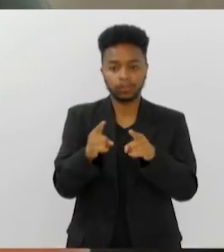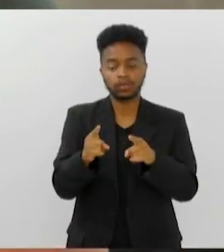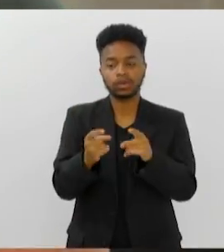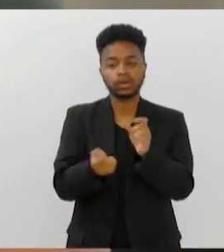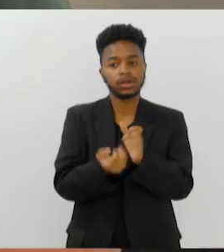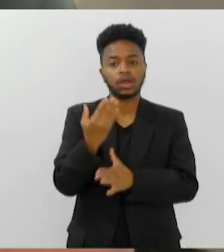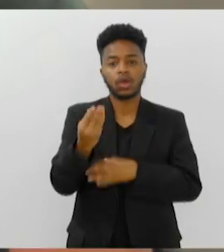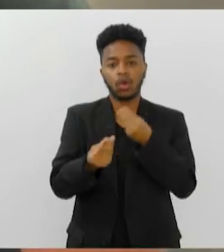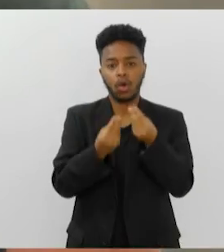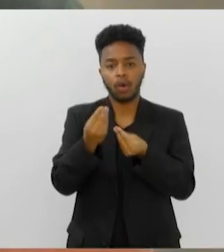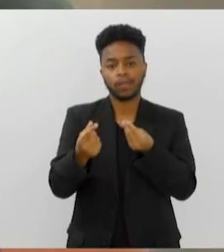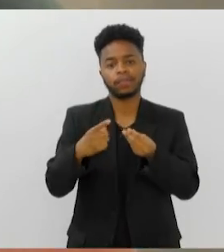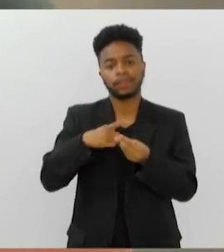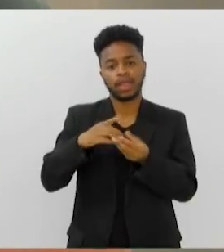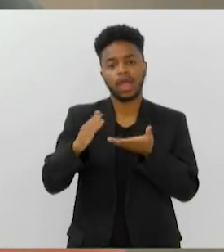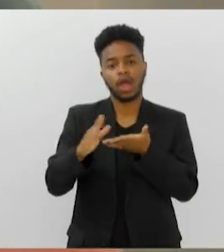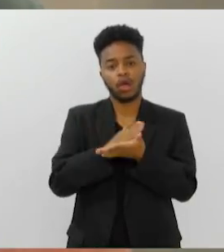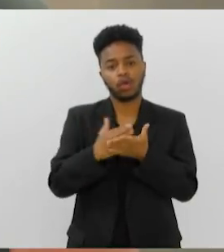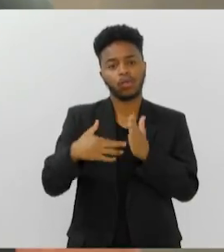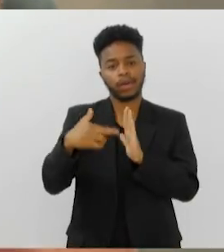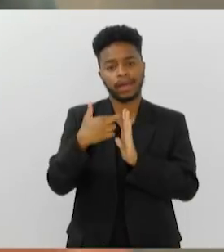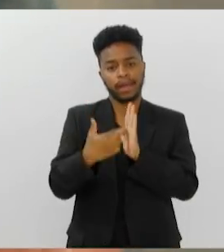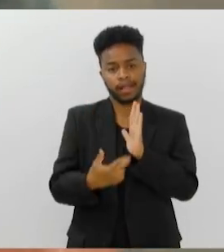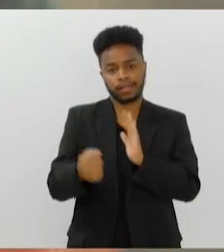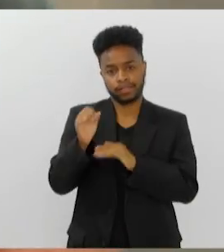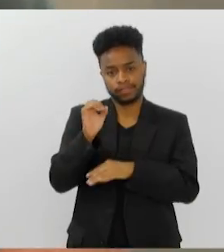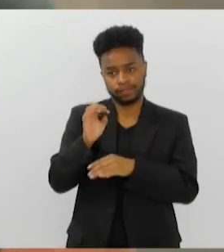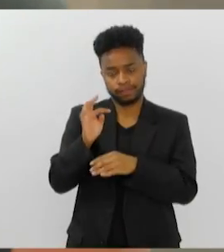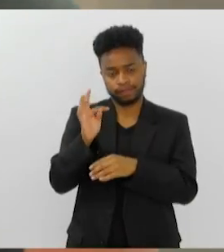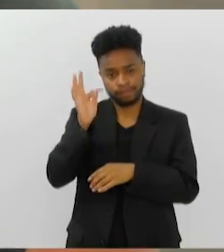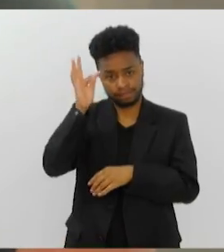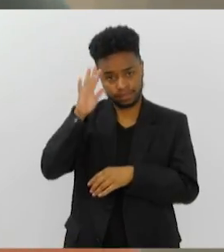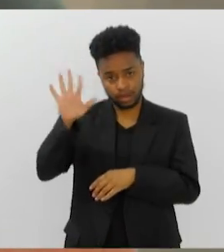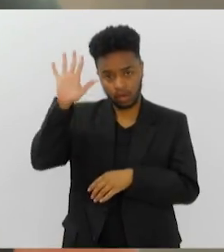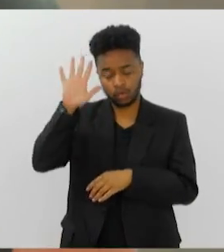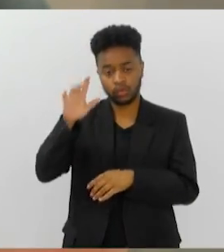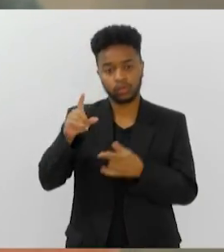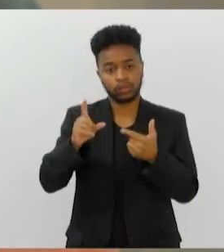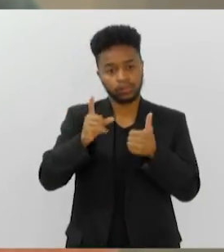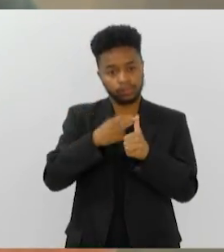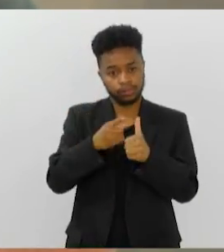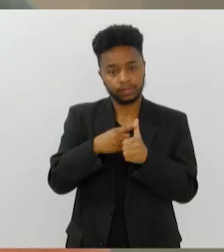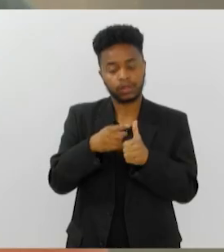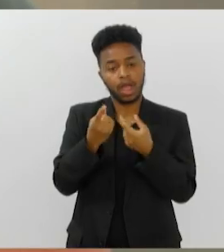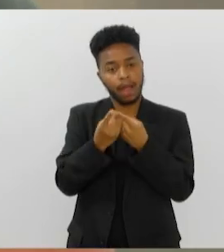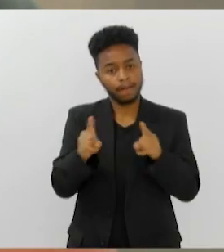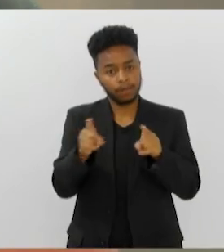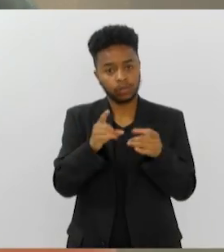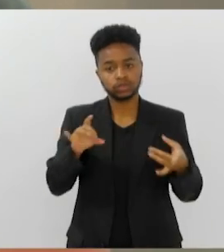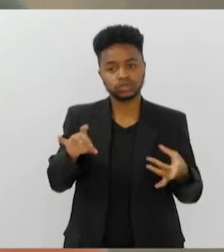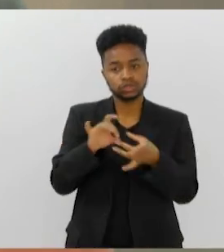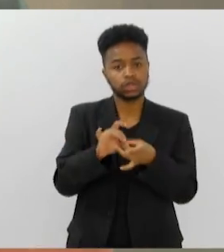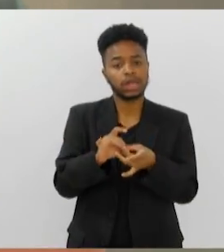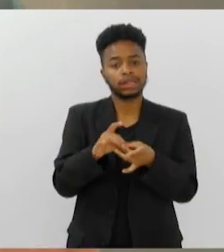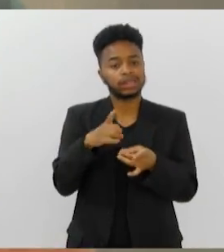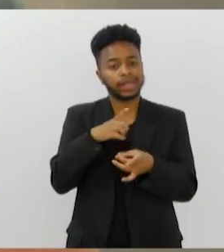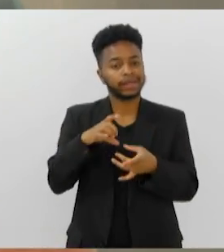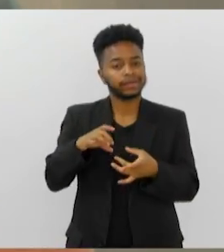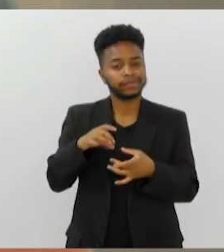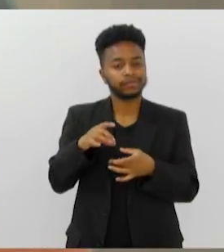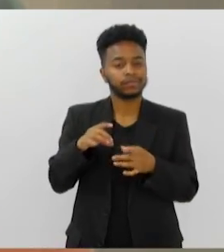constitui a partir de alguns pressupostos teóricos. O primeiro é a musicalidade inata em todo e qualquer ser humano.